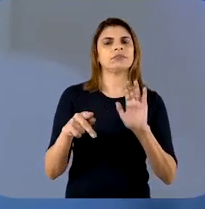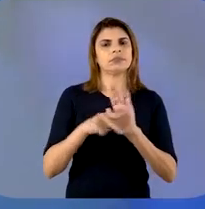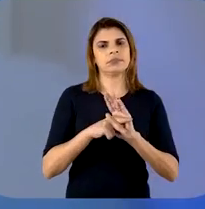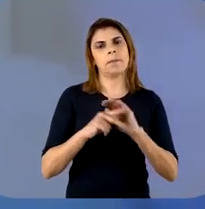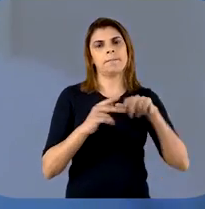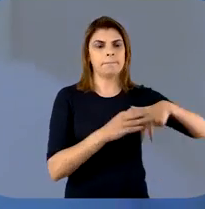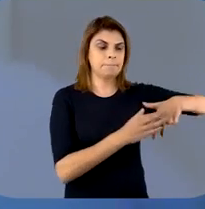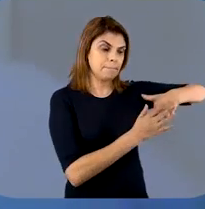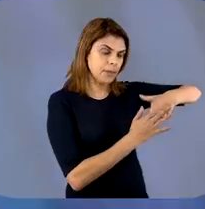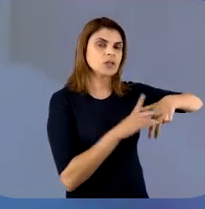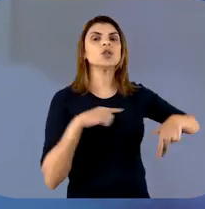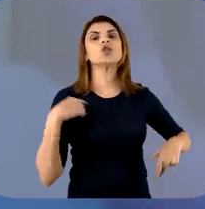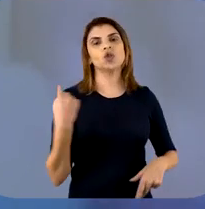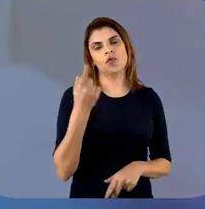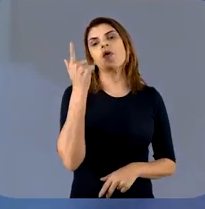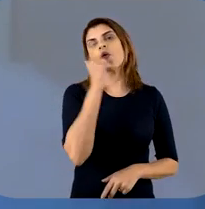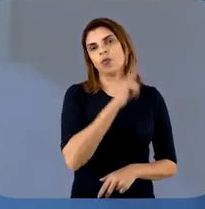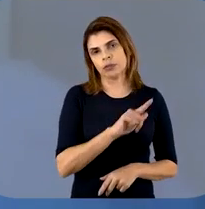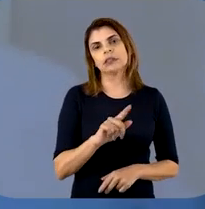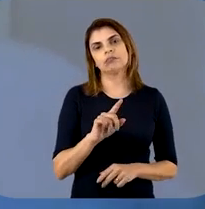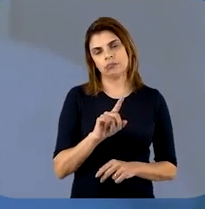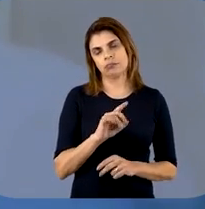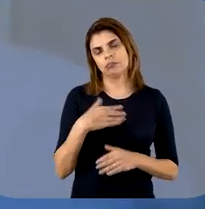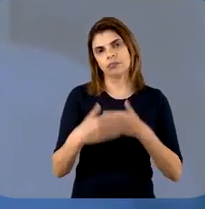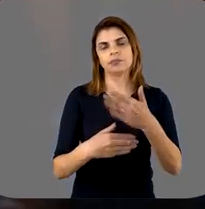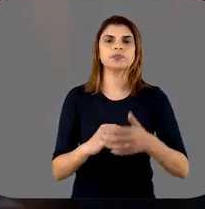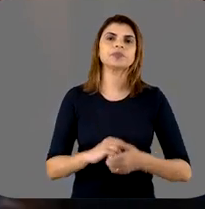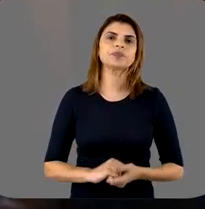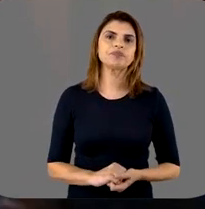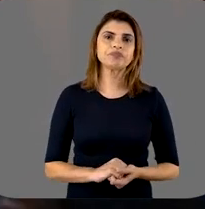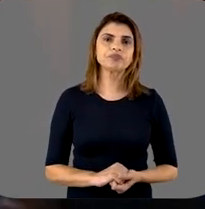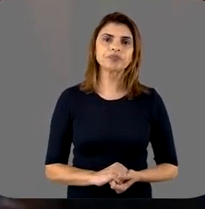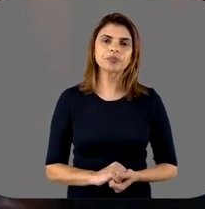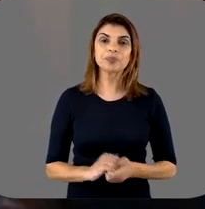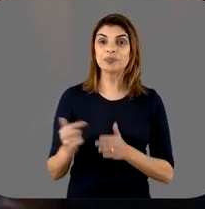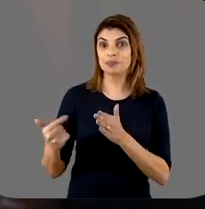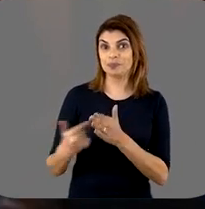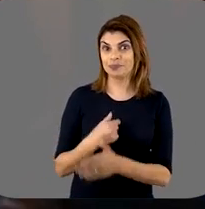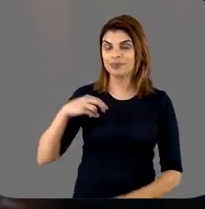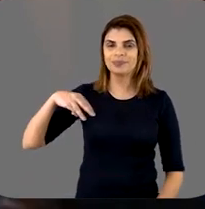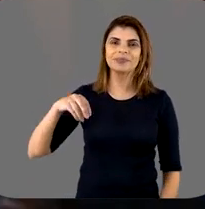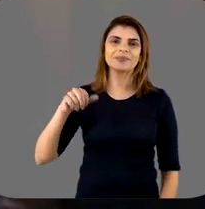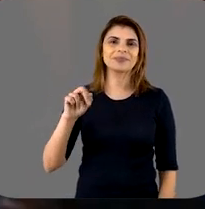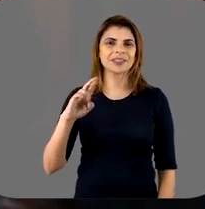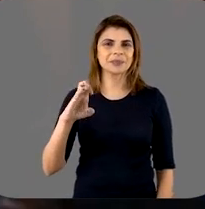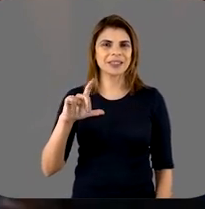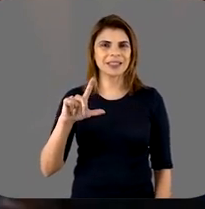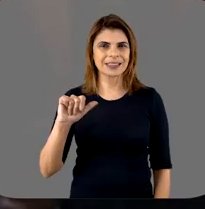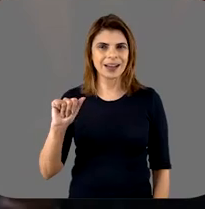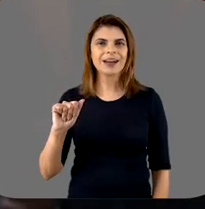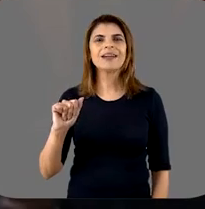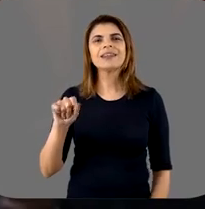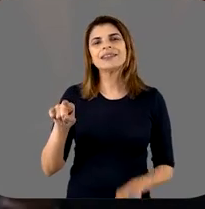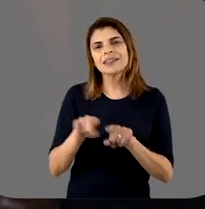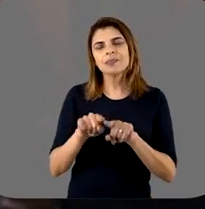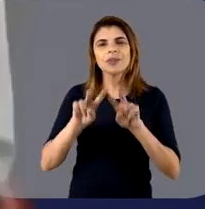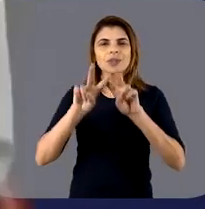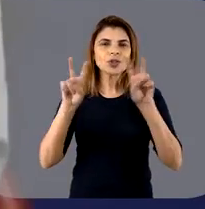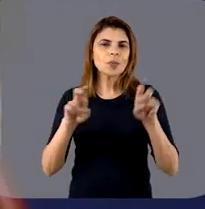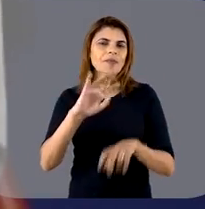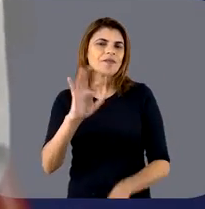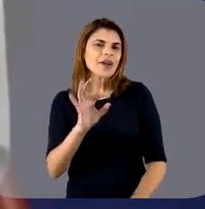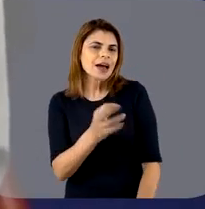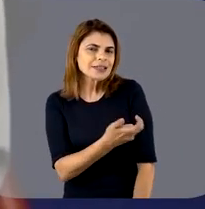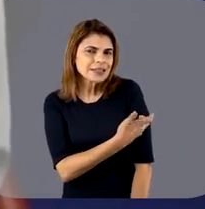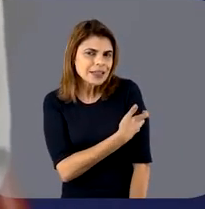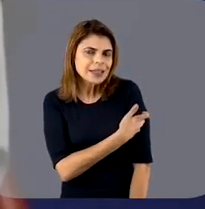que nós vamos chegar lá com certeza. Essa pergunta, né, da Marcela, ela compreende, né, na questão da vacina, de